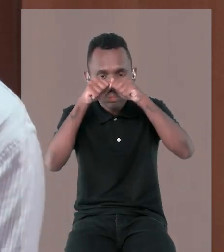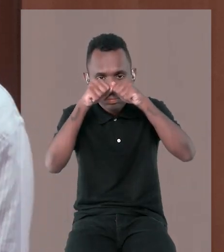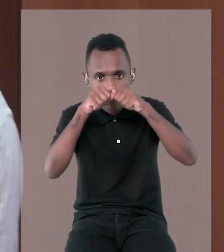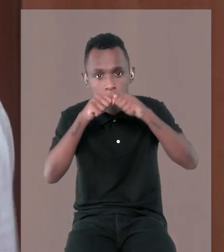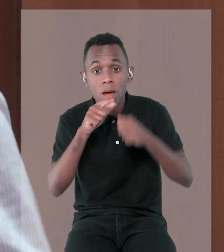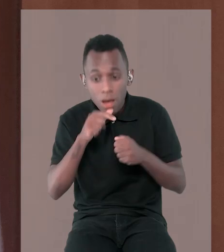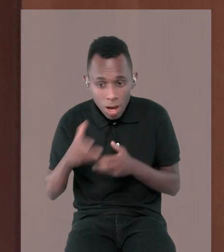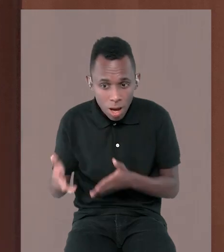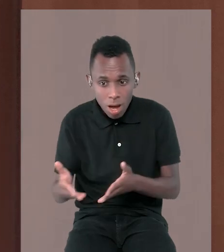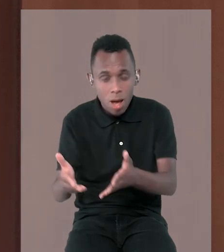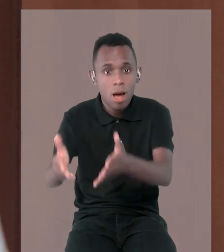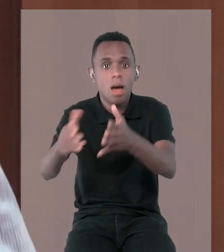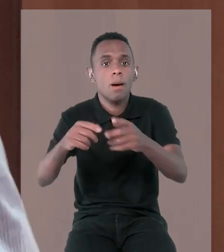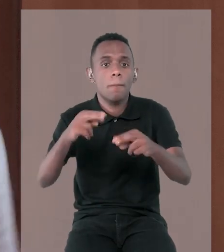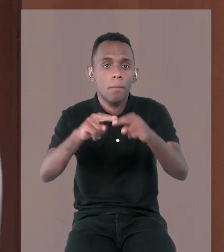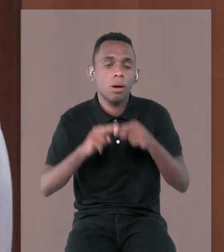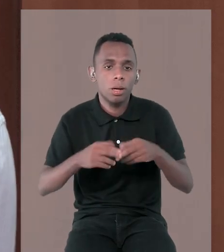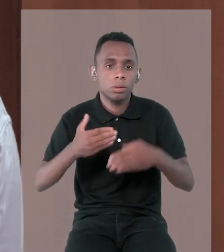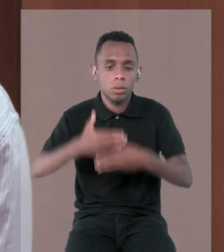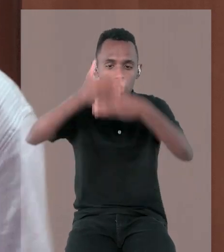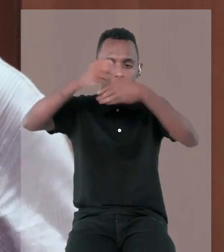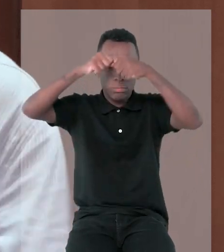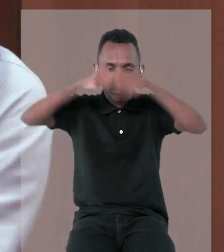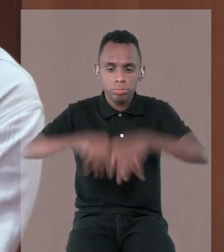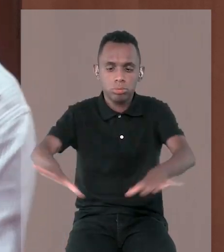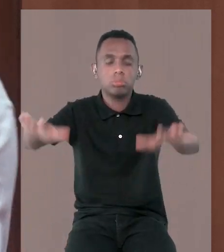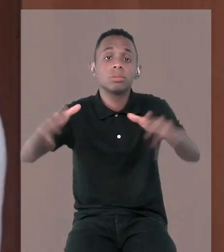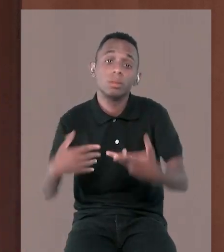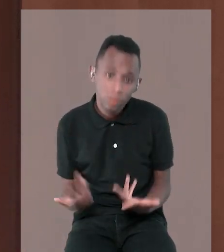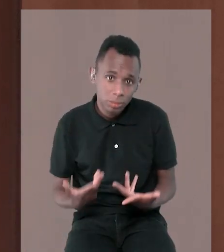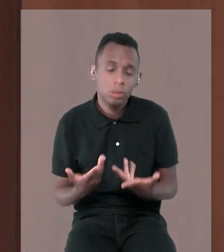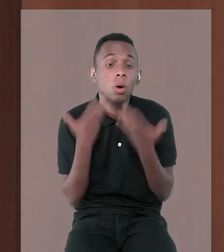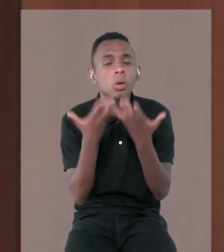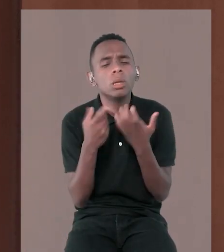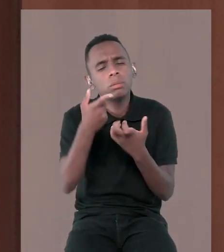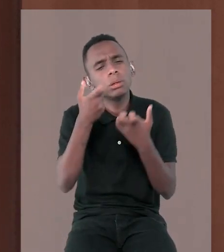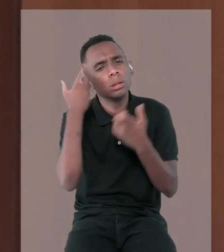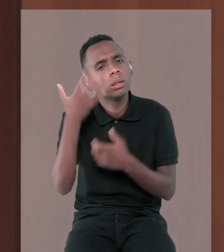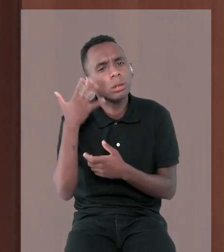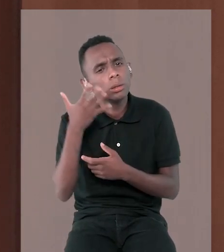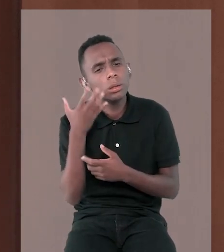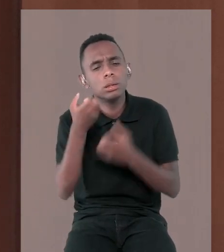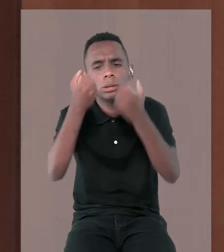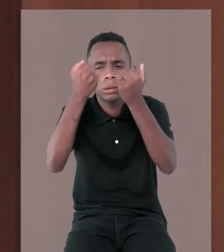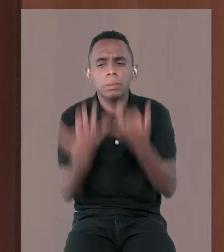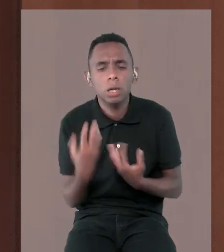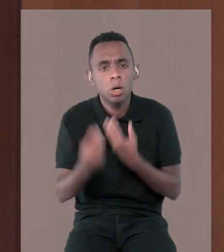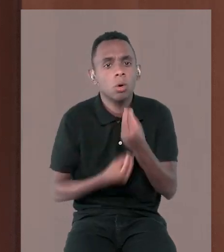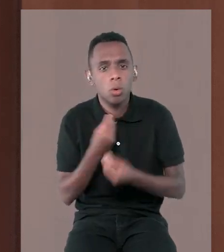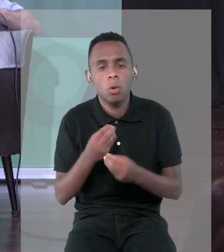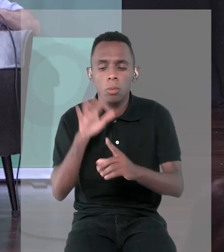rio, morreram. E aí eu queria que você comentasse um pouquinho de como que isso mexeu